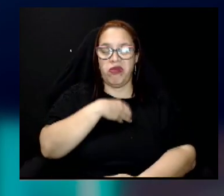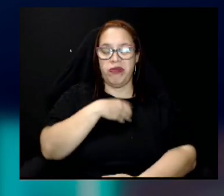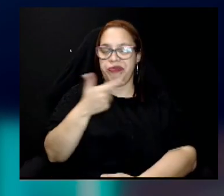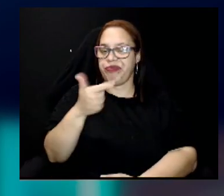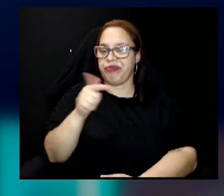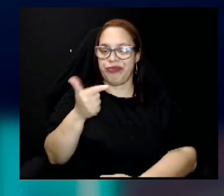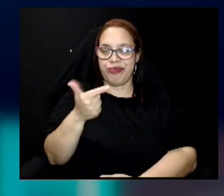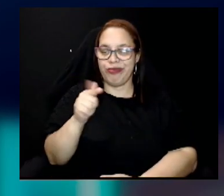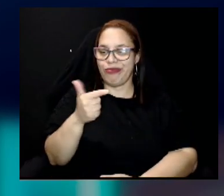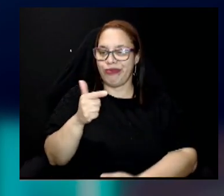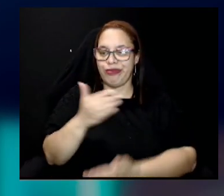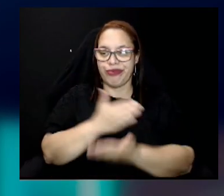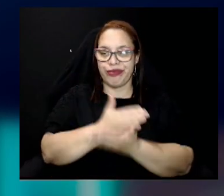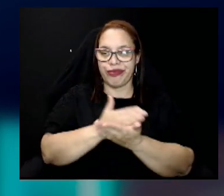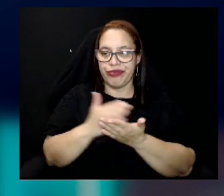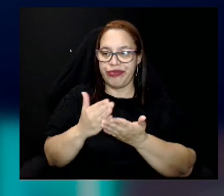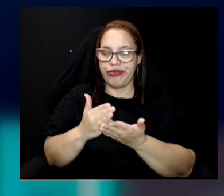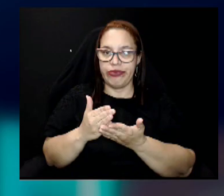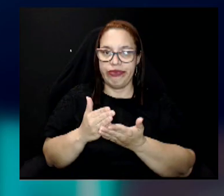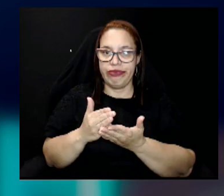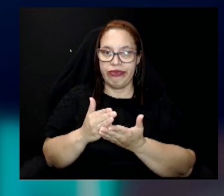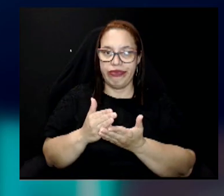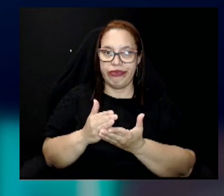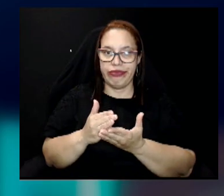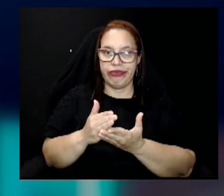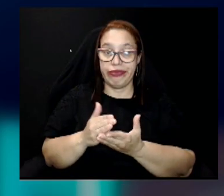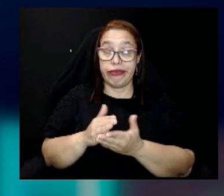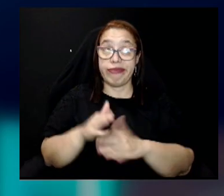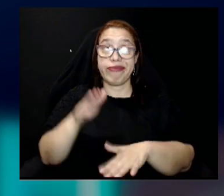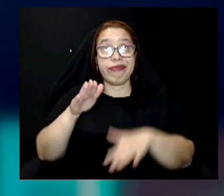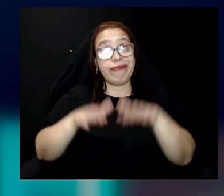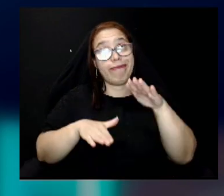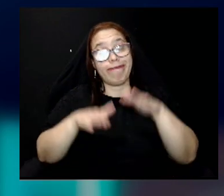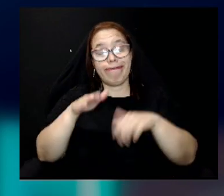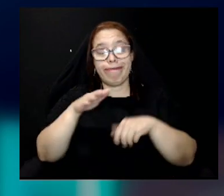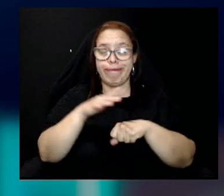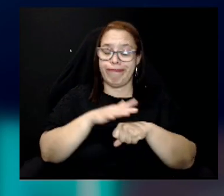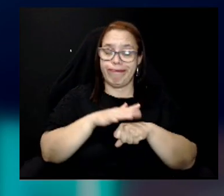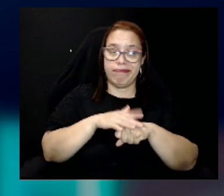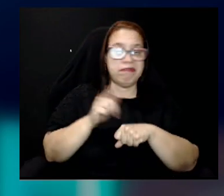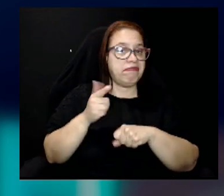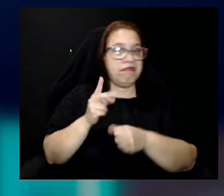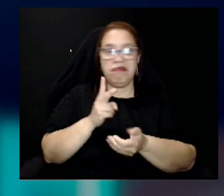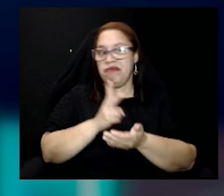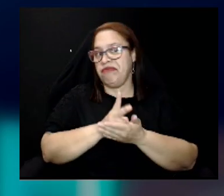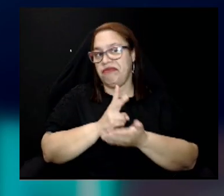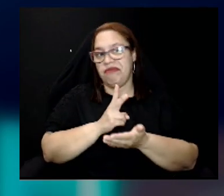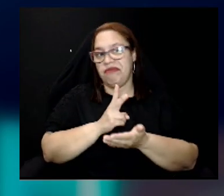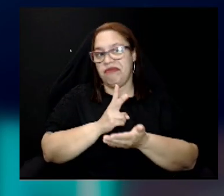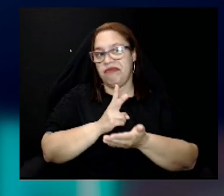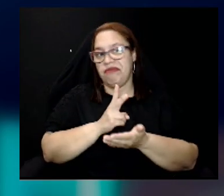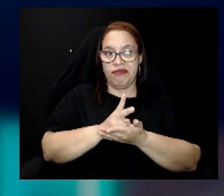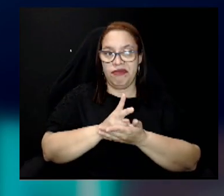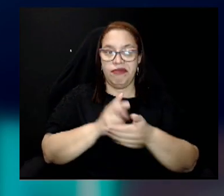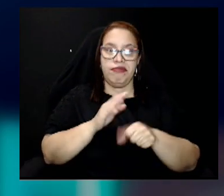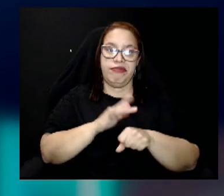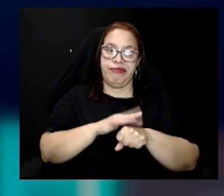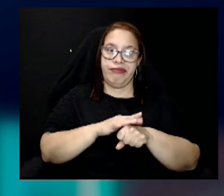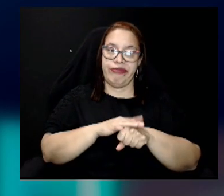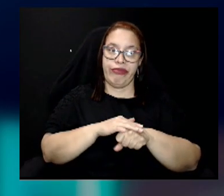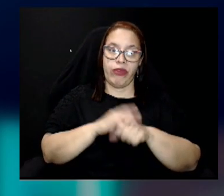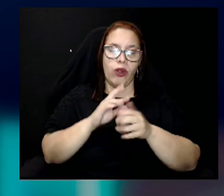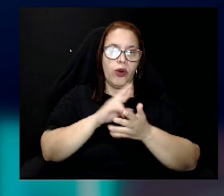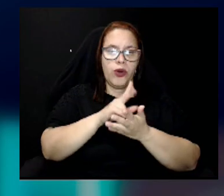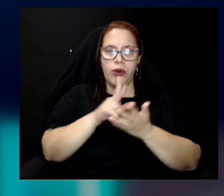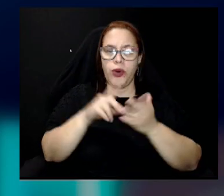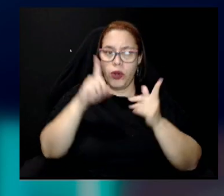seu início. E apesar de uma doença não tão frequente, apesar de uma doença com todos esses desafios que eu